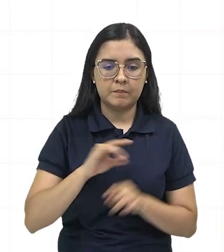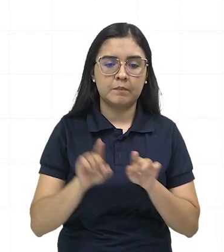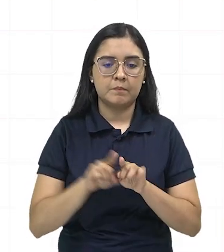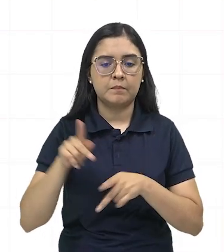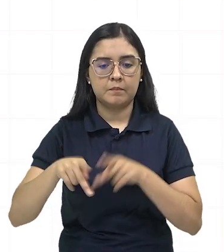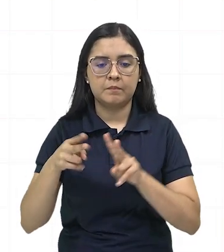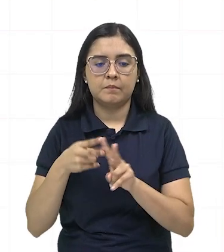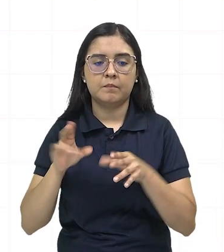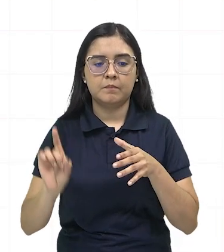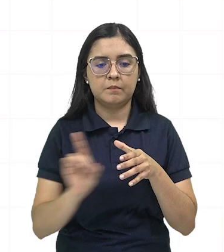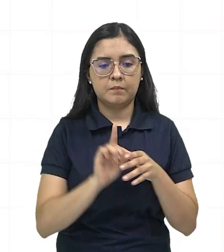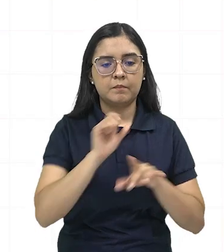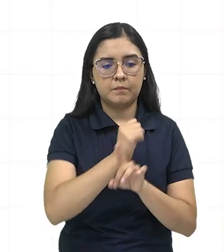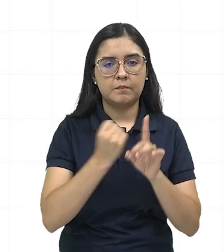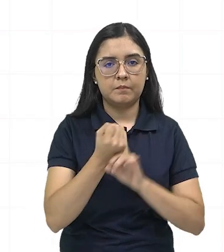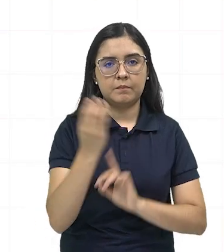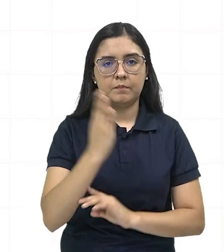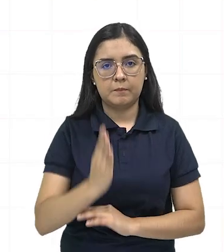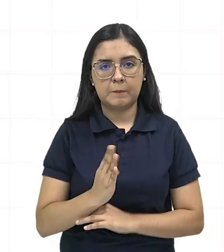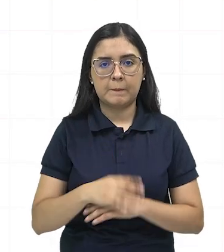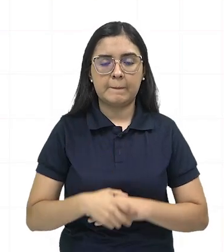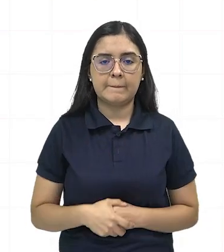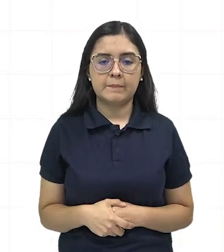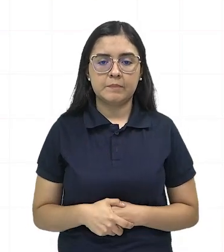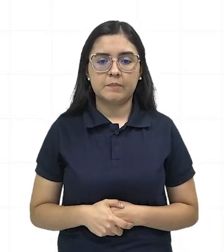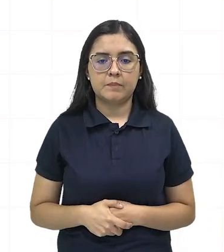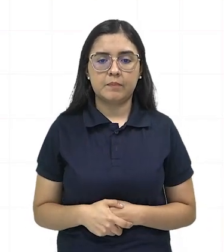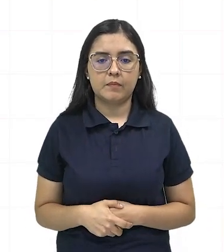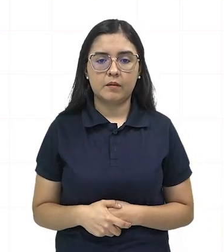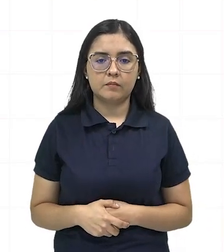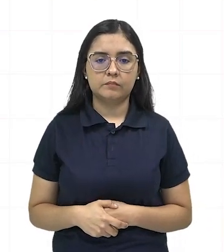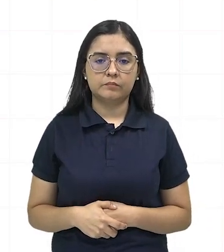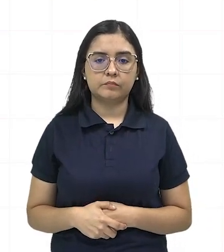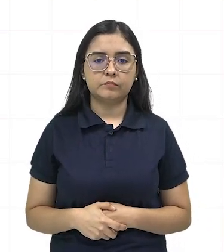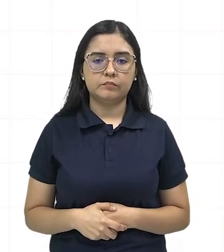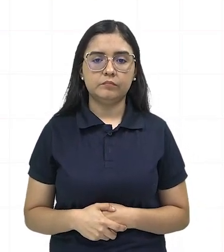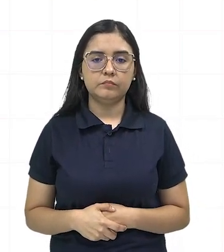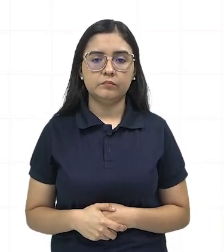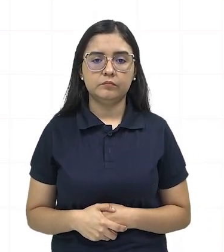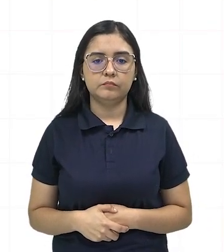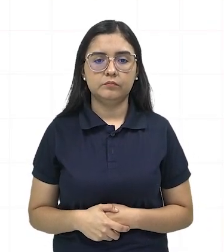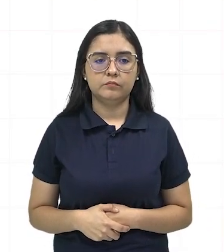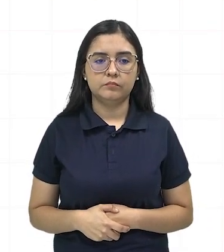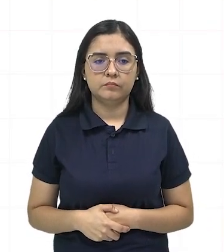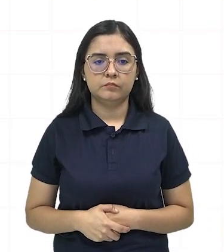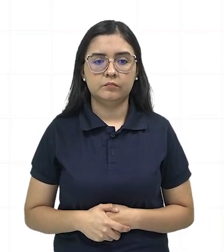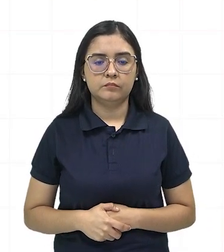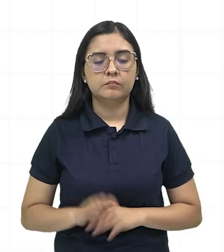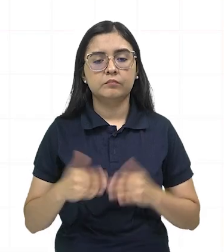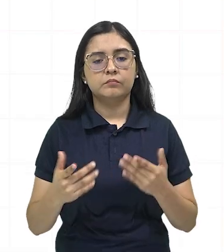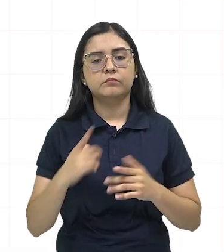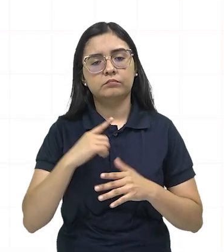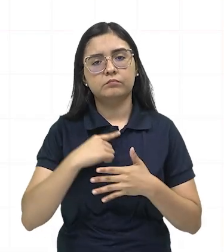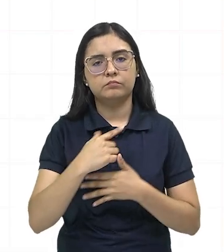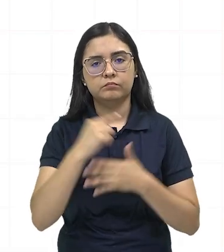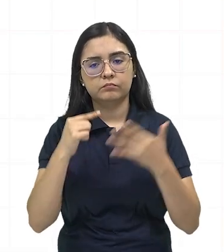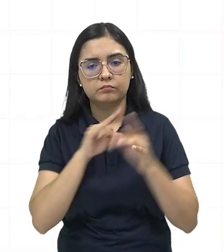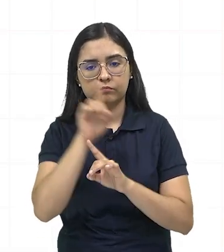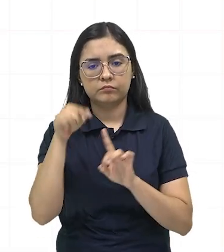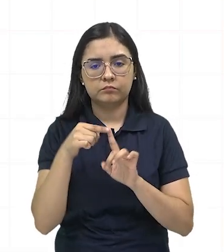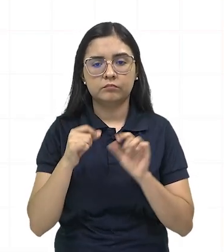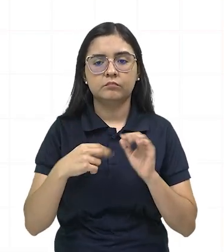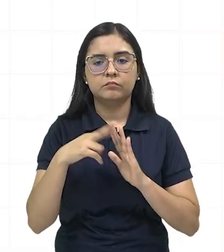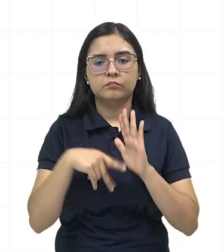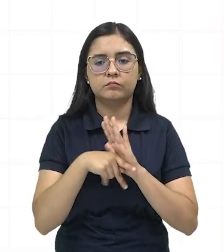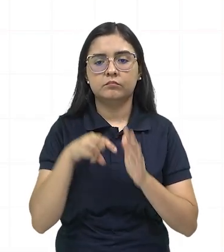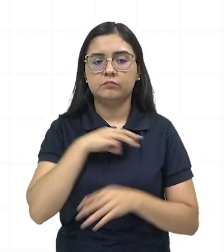integração dos indígenas à sociedade brasileira. Então, apesar de seus objetivos, o